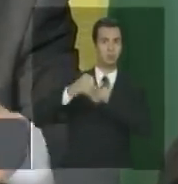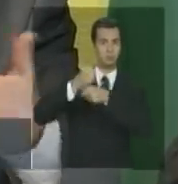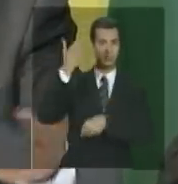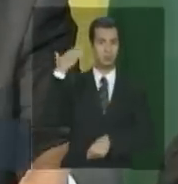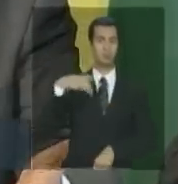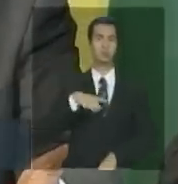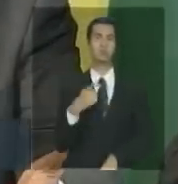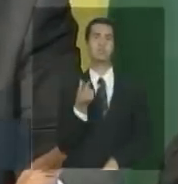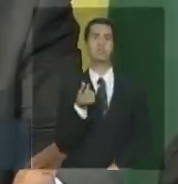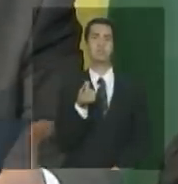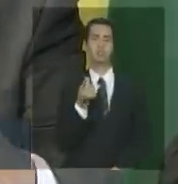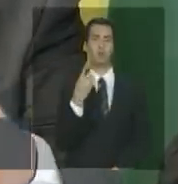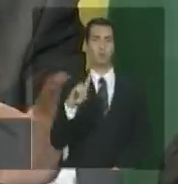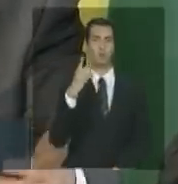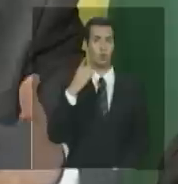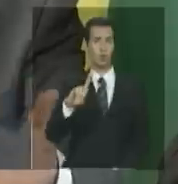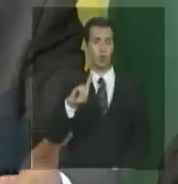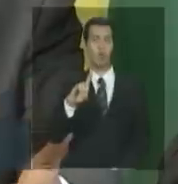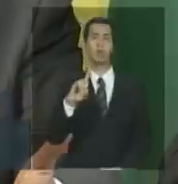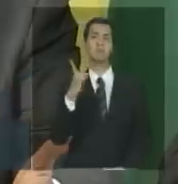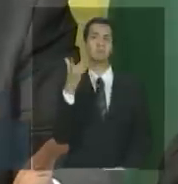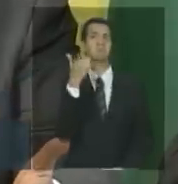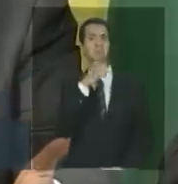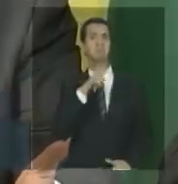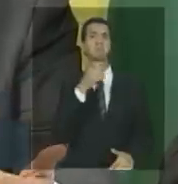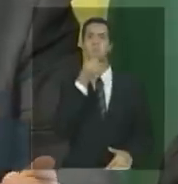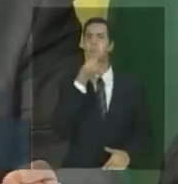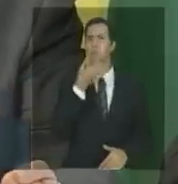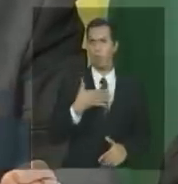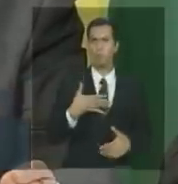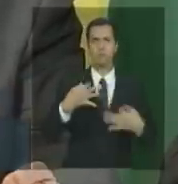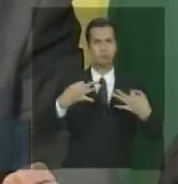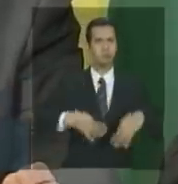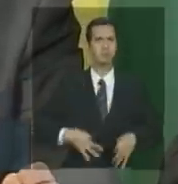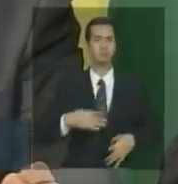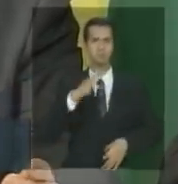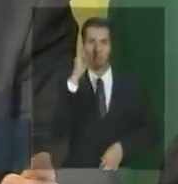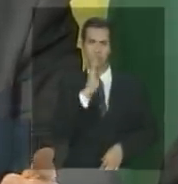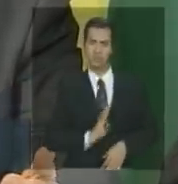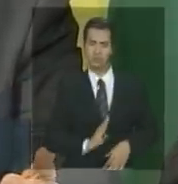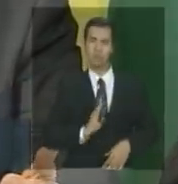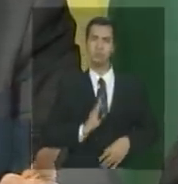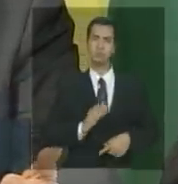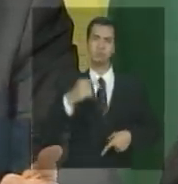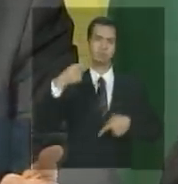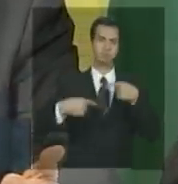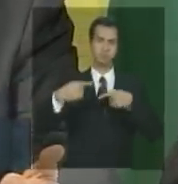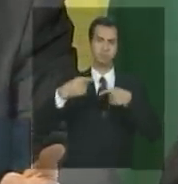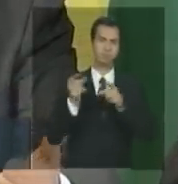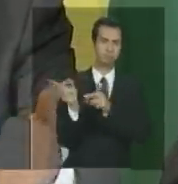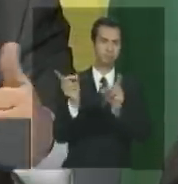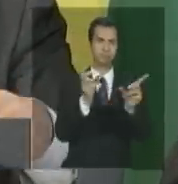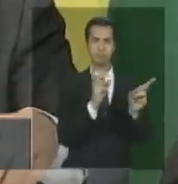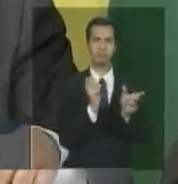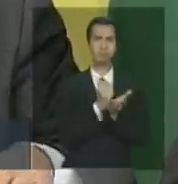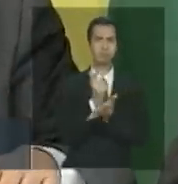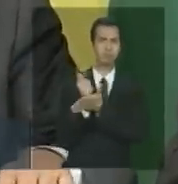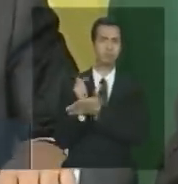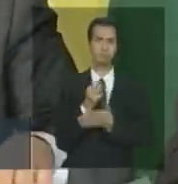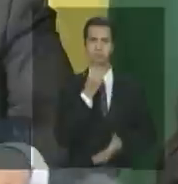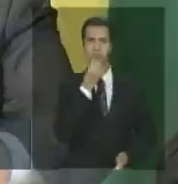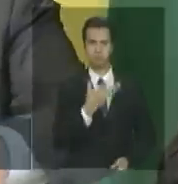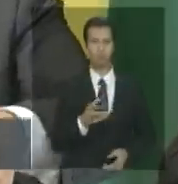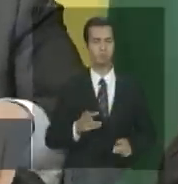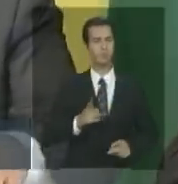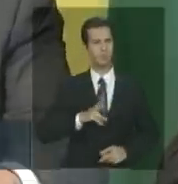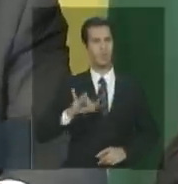num patamar mais favorável para a competitividade brasileira, e eu posso afirmar que vai continuar assim. Além